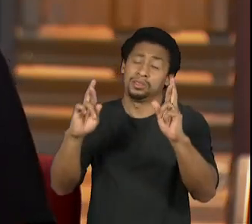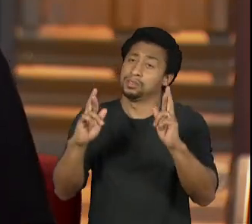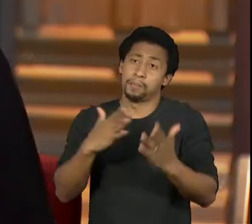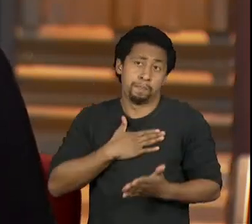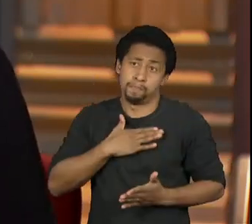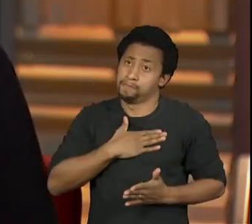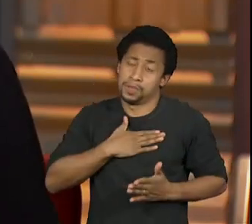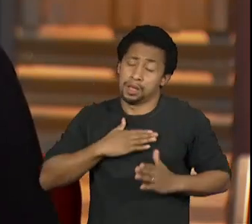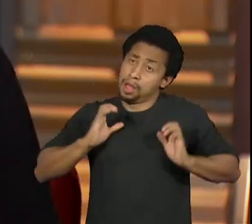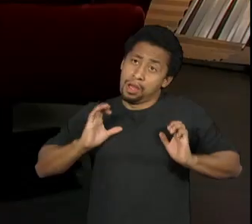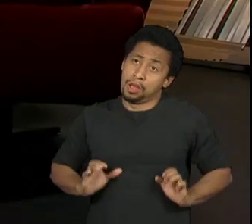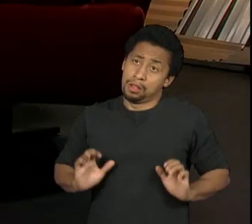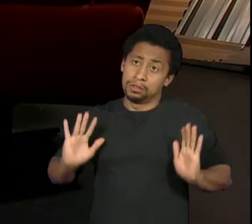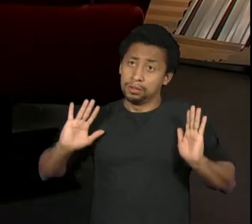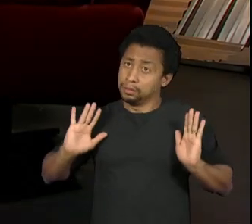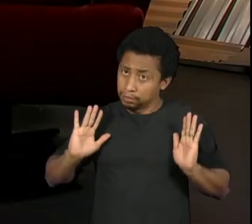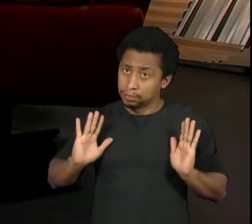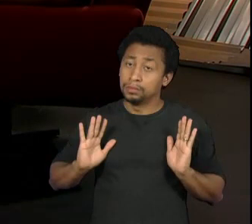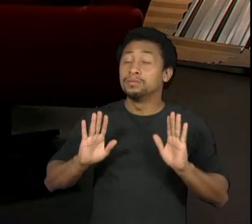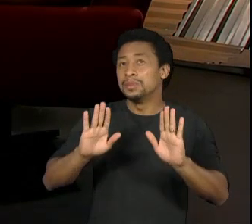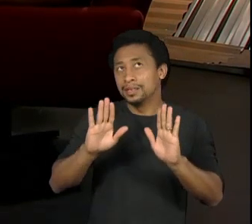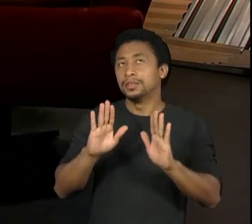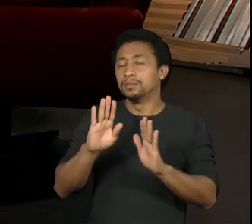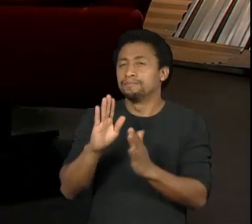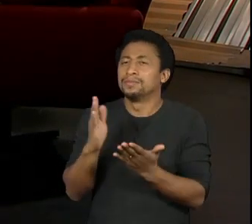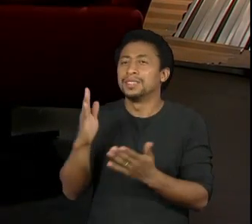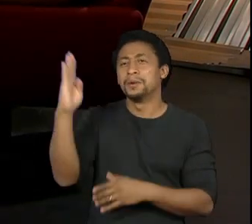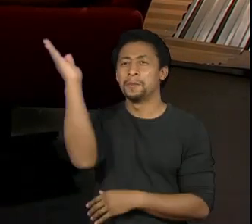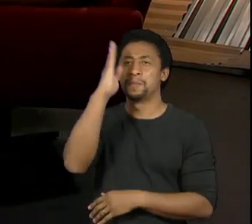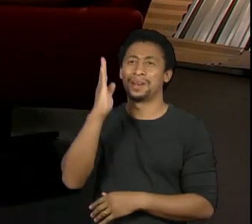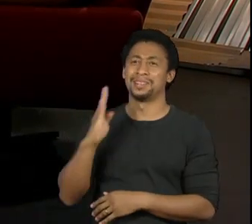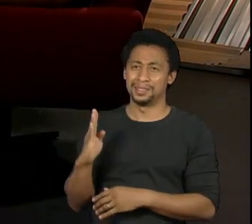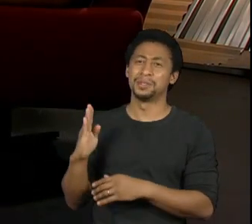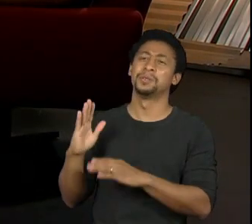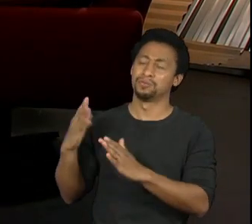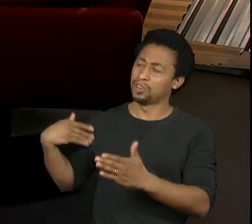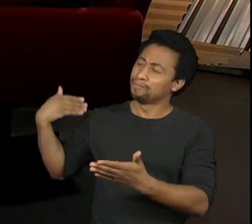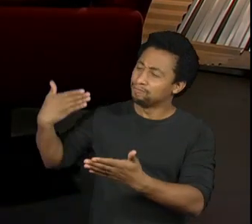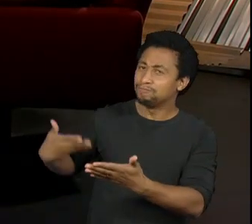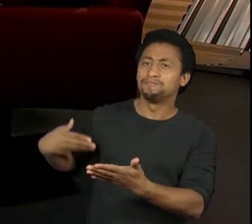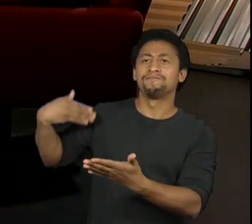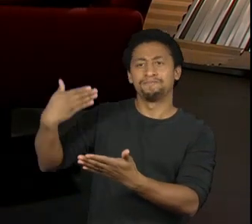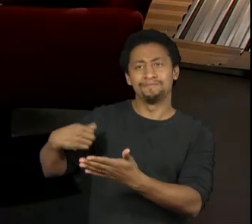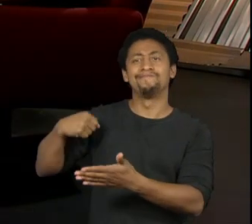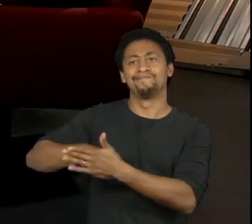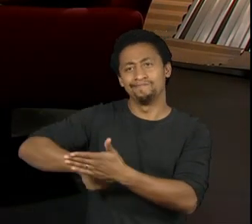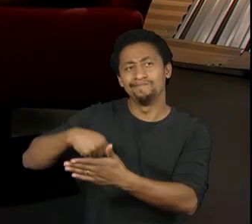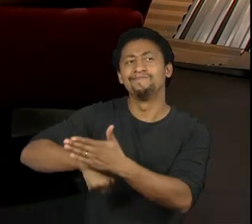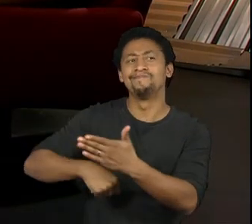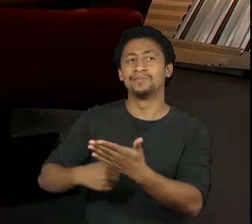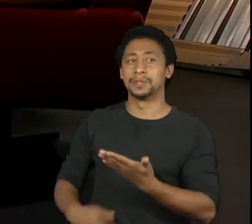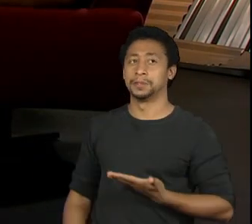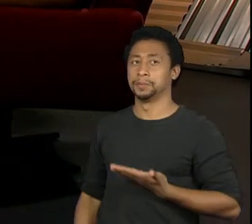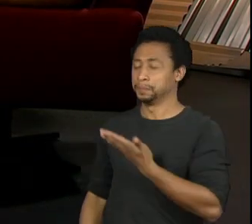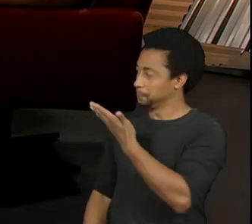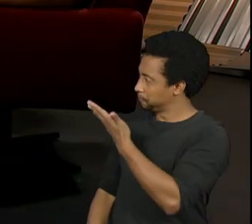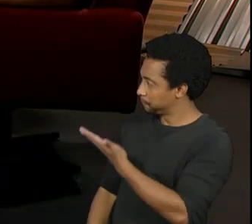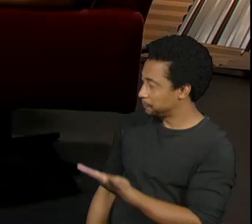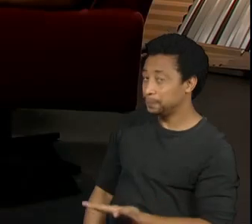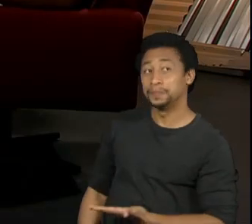vejo elementos também né esse é o país de Canudos e contestado e seu país de males